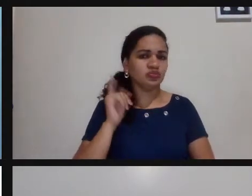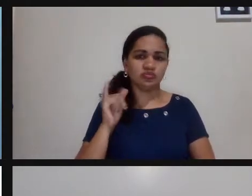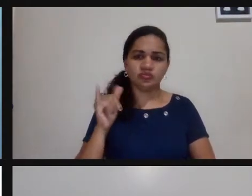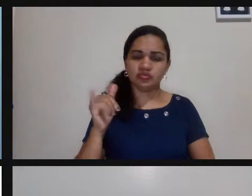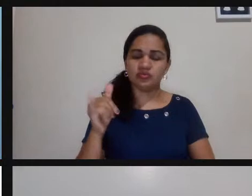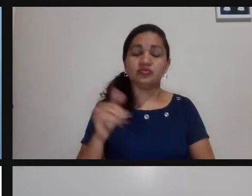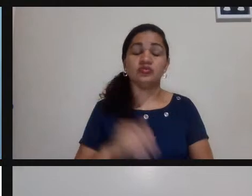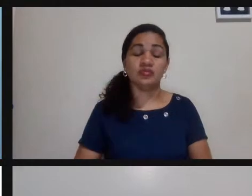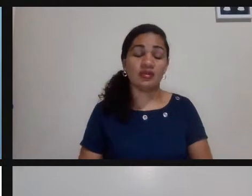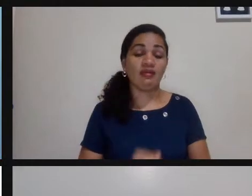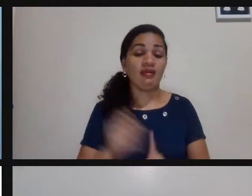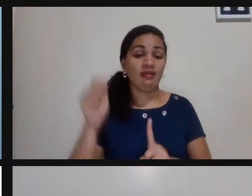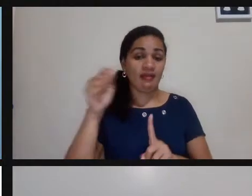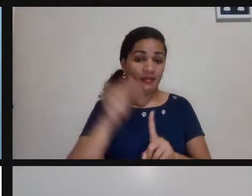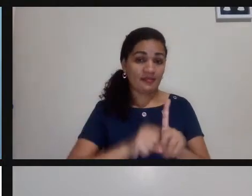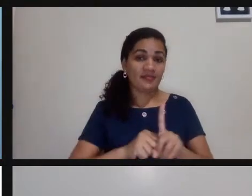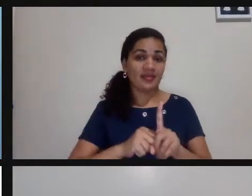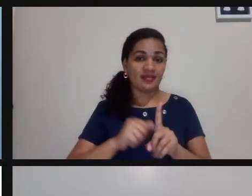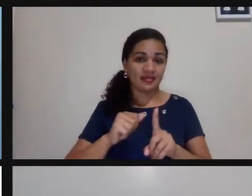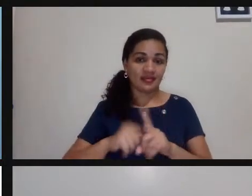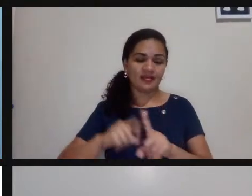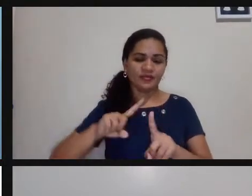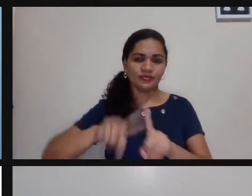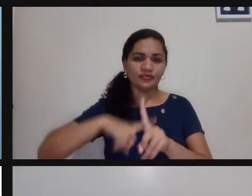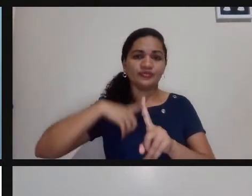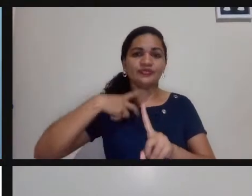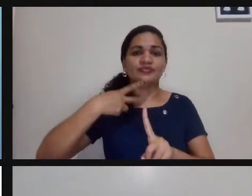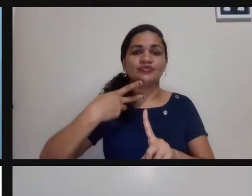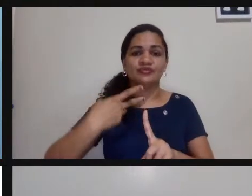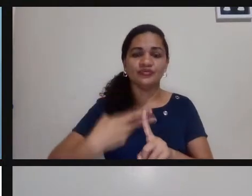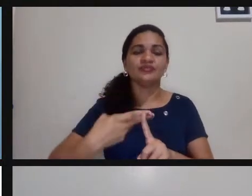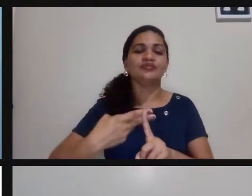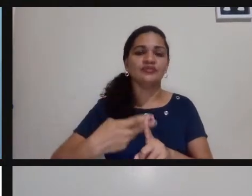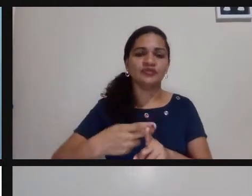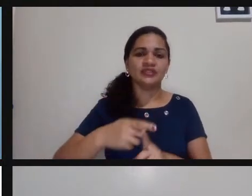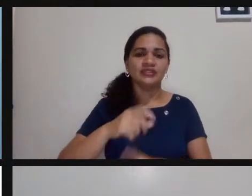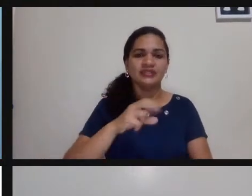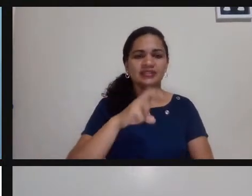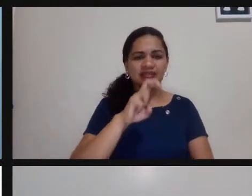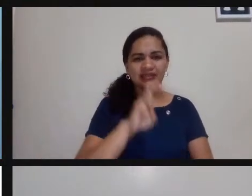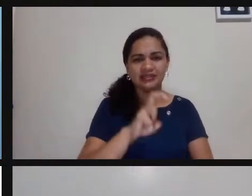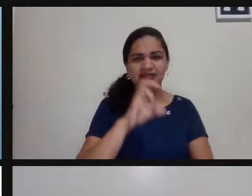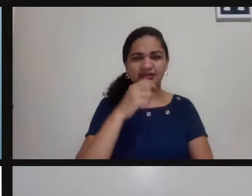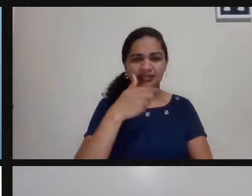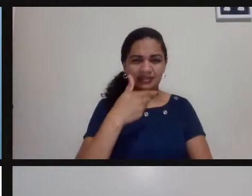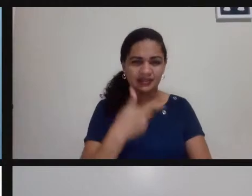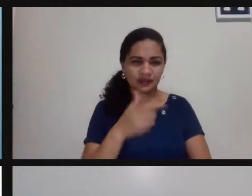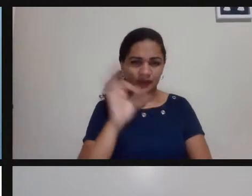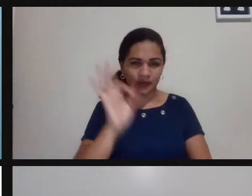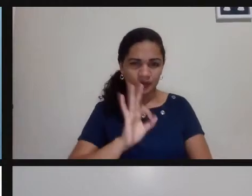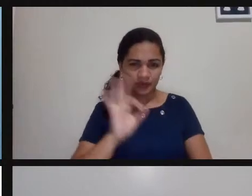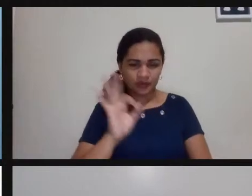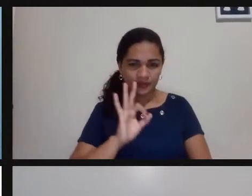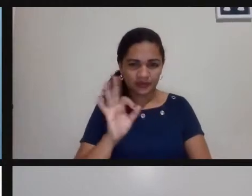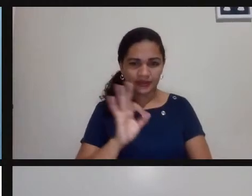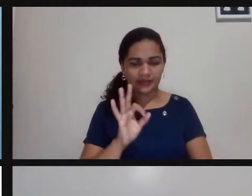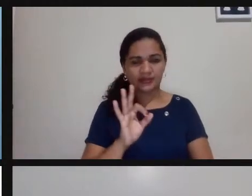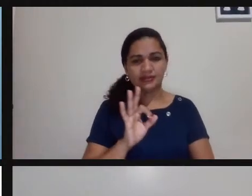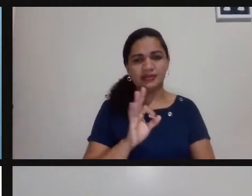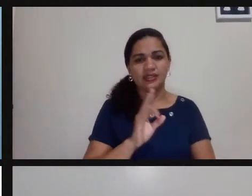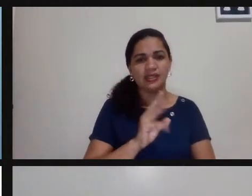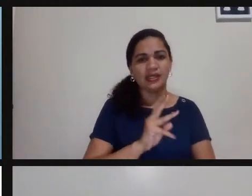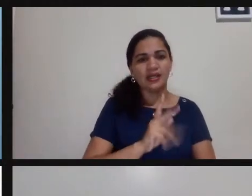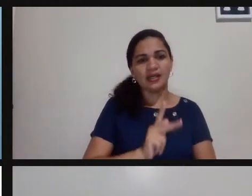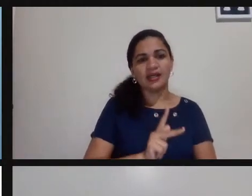esse mês Teve um aumento aí 52 por cento né então para cada 6 Lote parece agora nós vamos